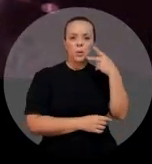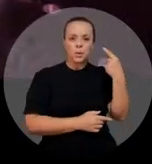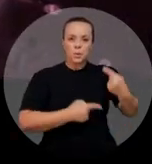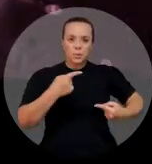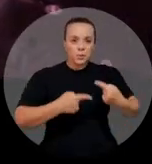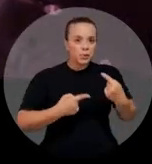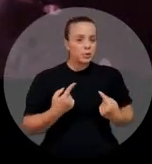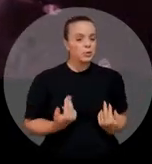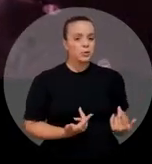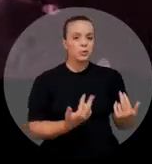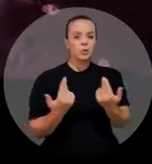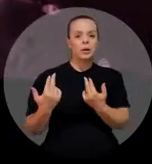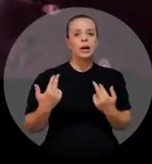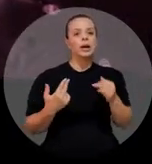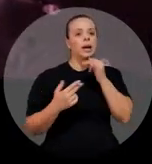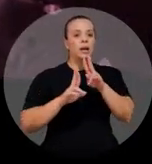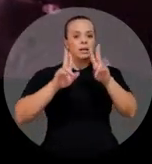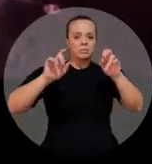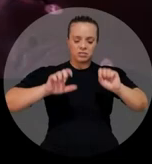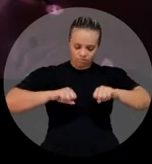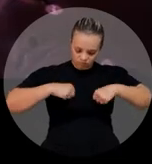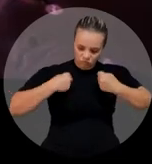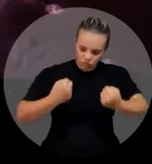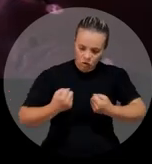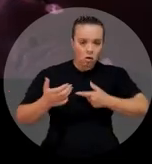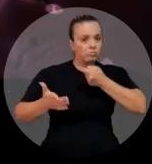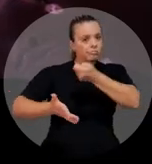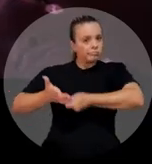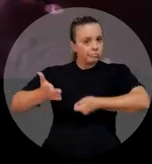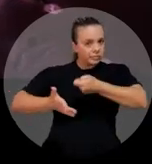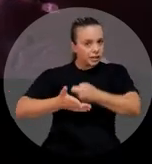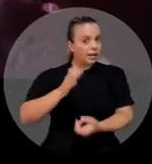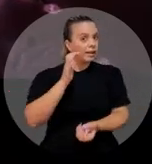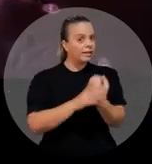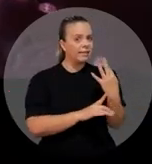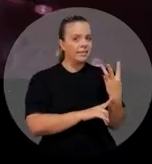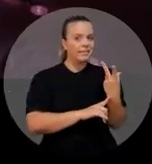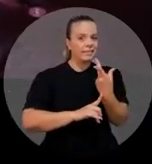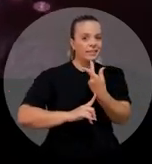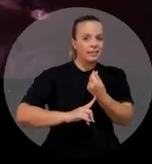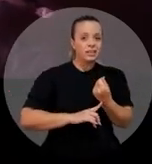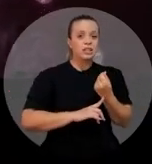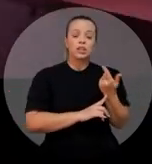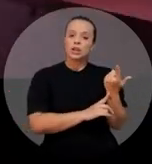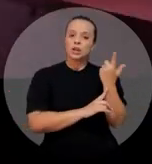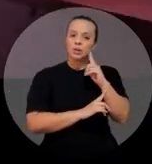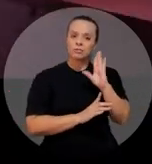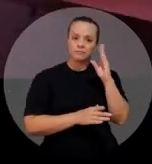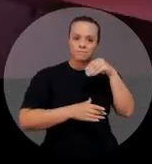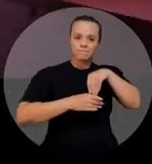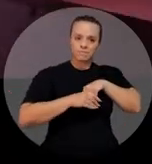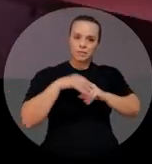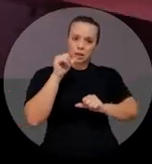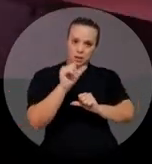políticas dessa questão mais de guerrilha, de produção, de arte, e